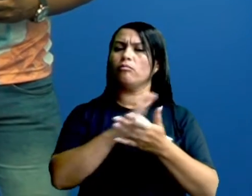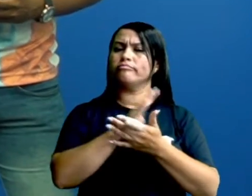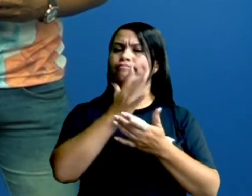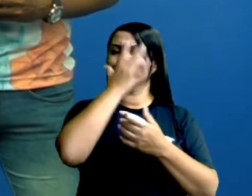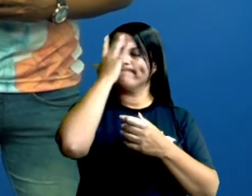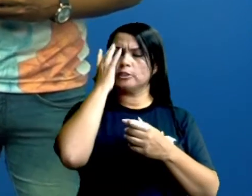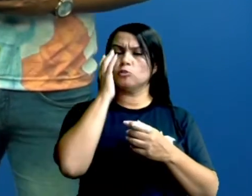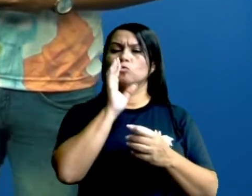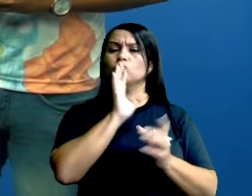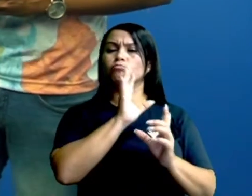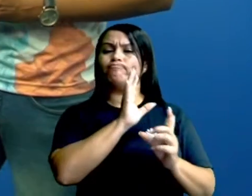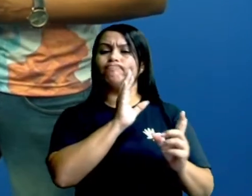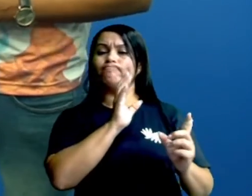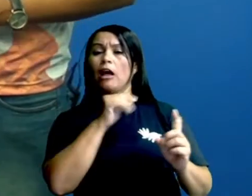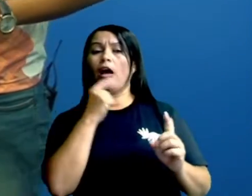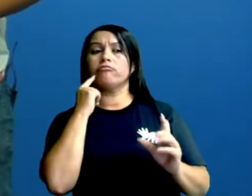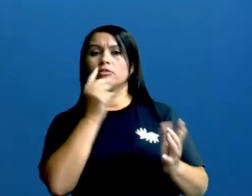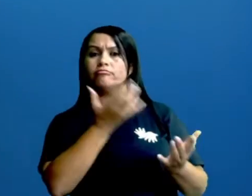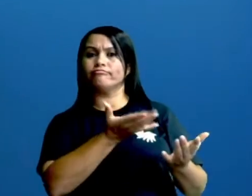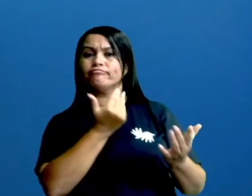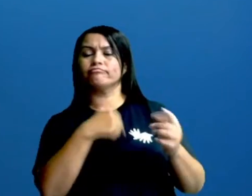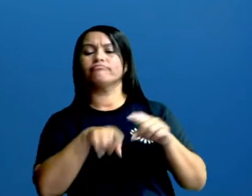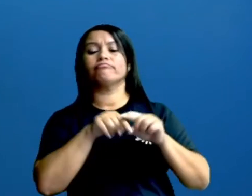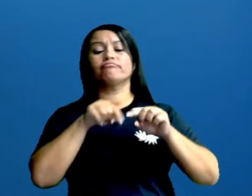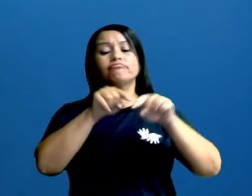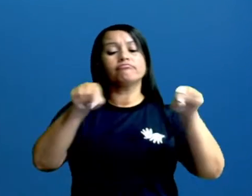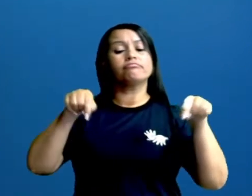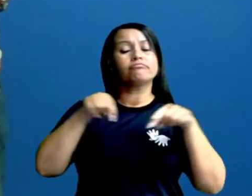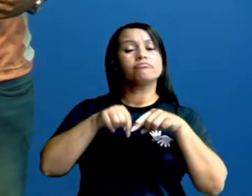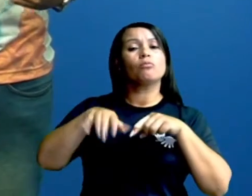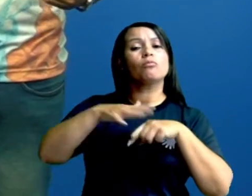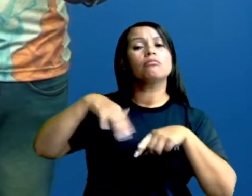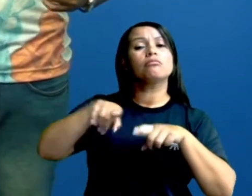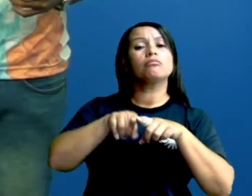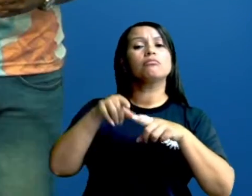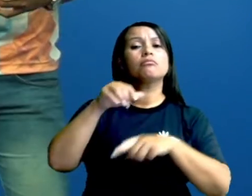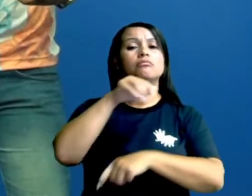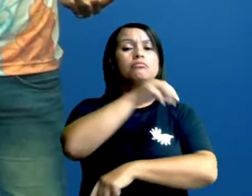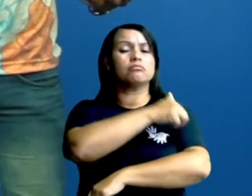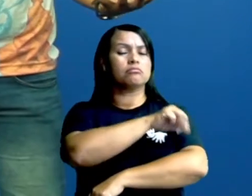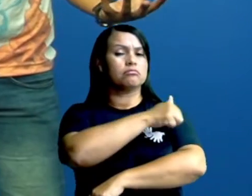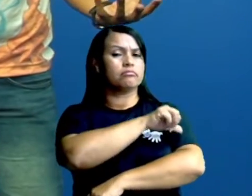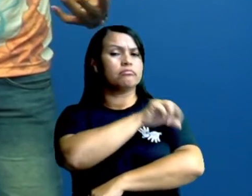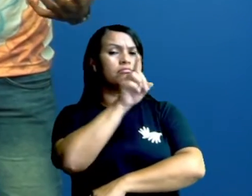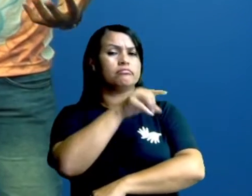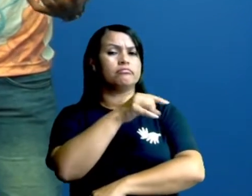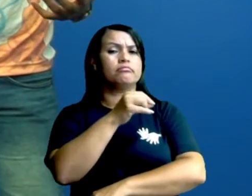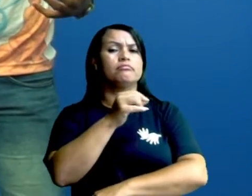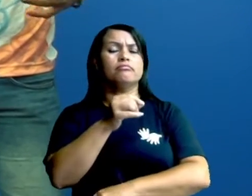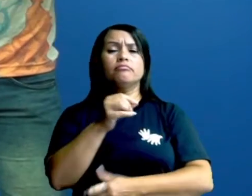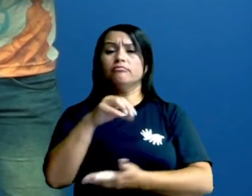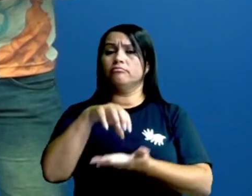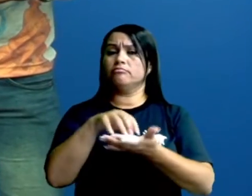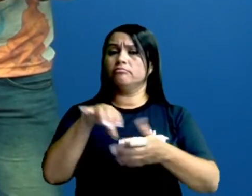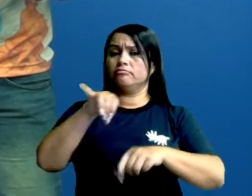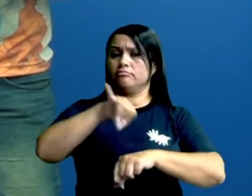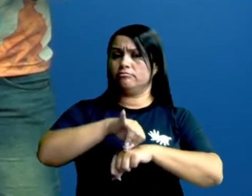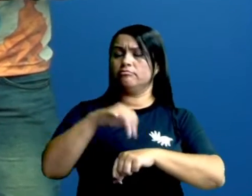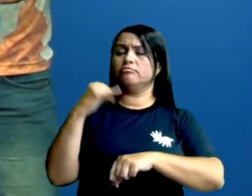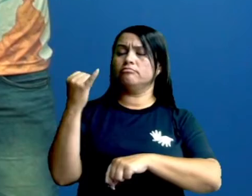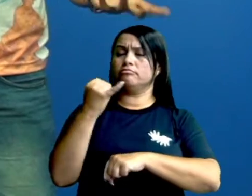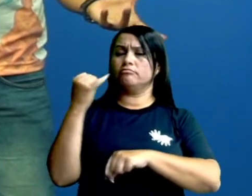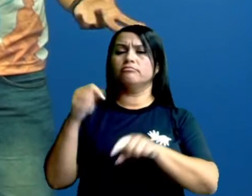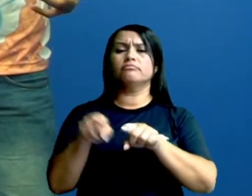cidades menores que estão ao seu redor. E o Rio de Janeiro também é uma metrópole importantíssima, Para alguns pesquisadores ela é considerada também uma